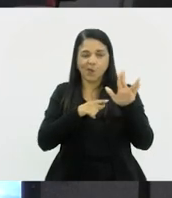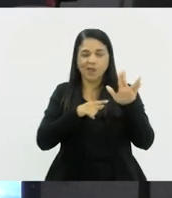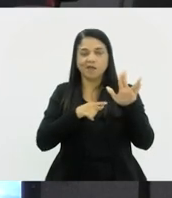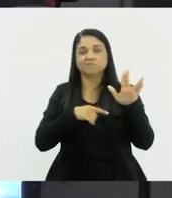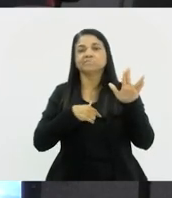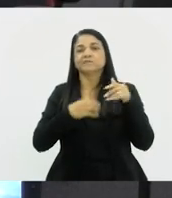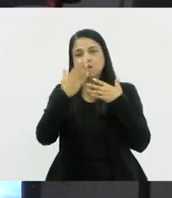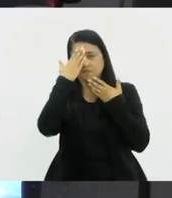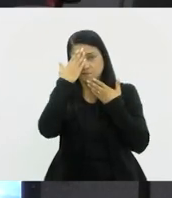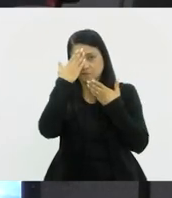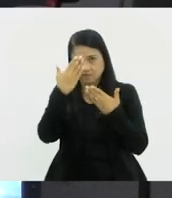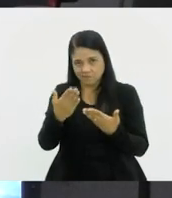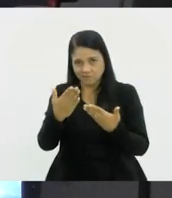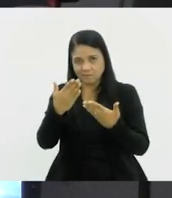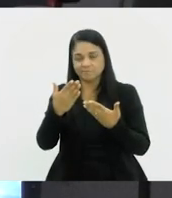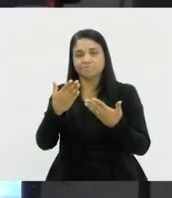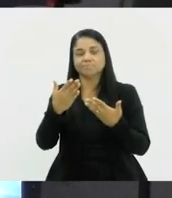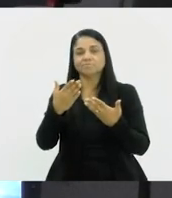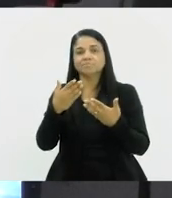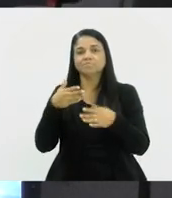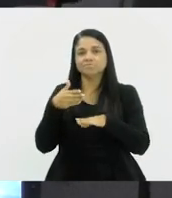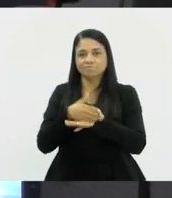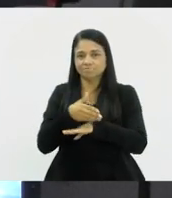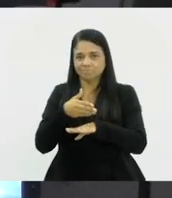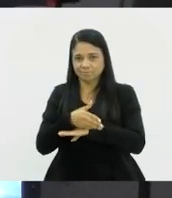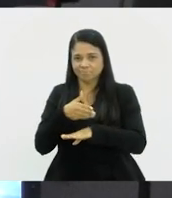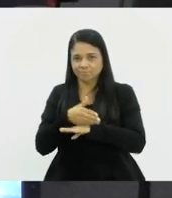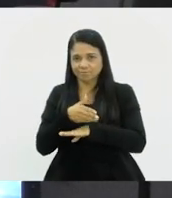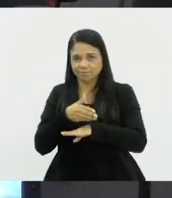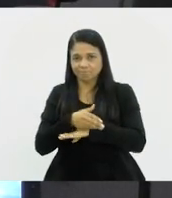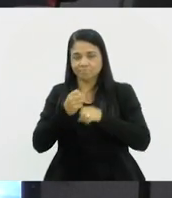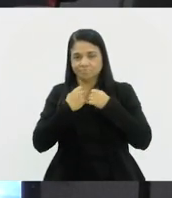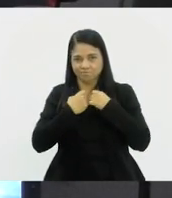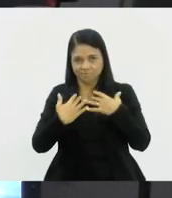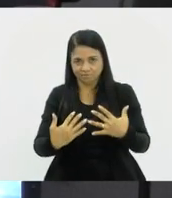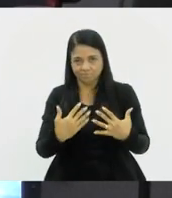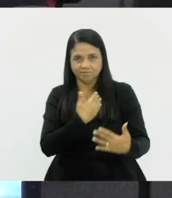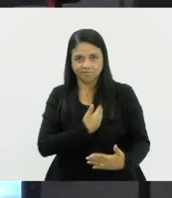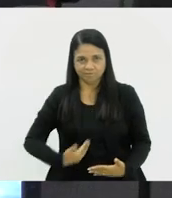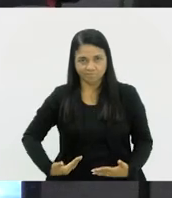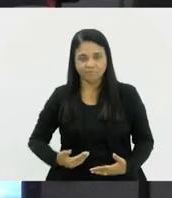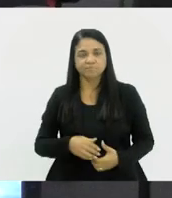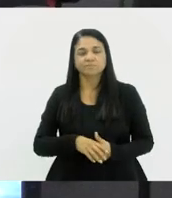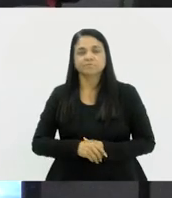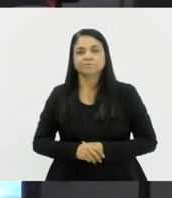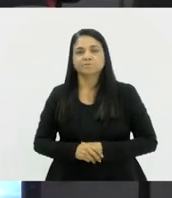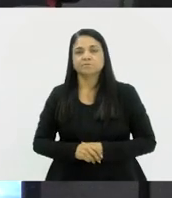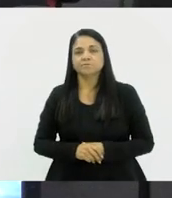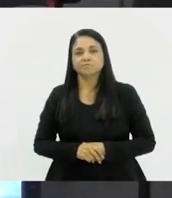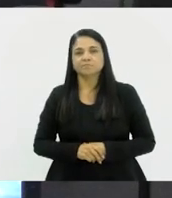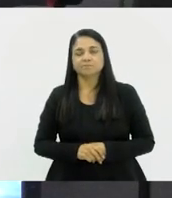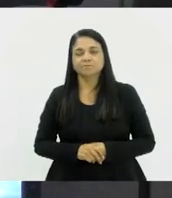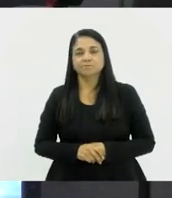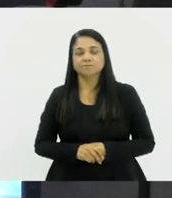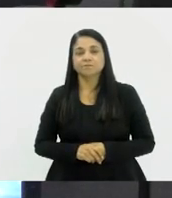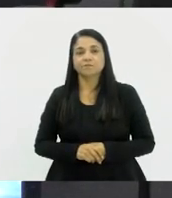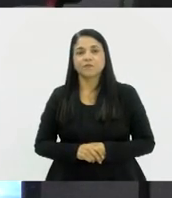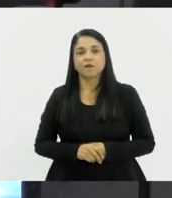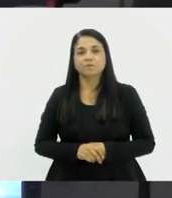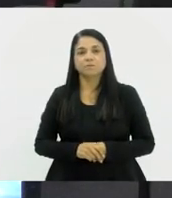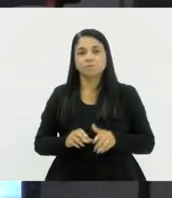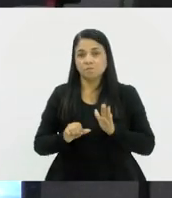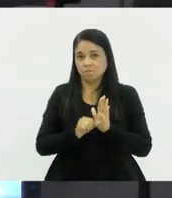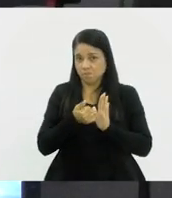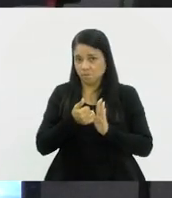presença aqui nessa nessa plenária eh em primeiro lugar